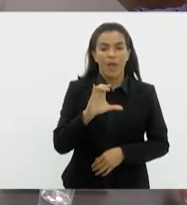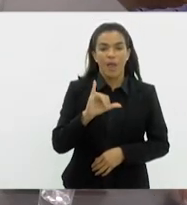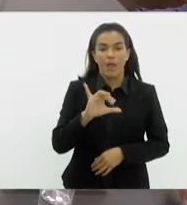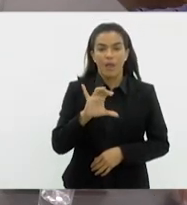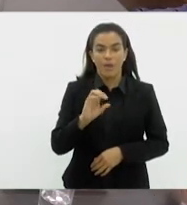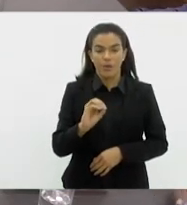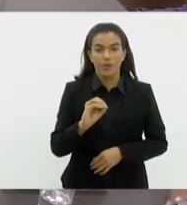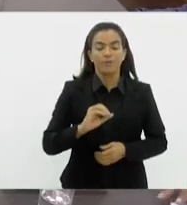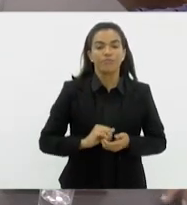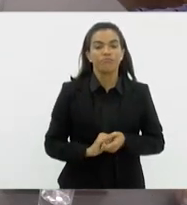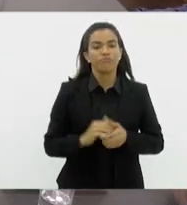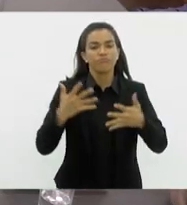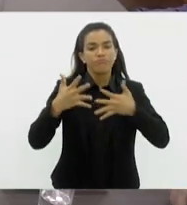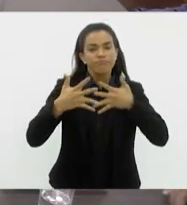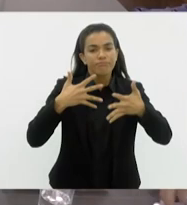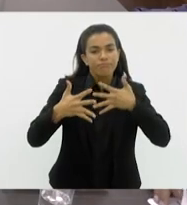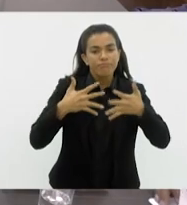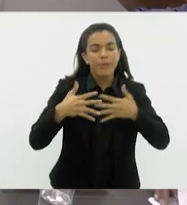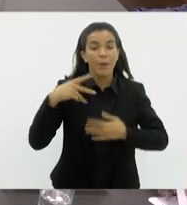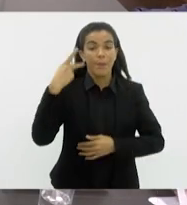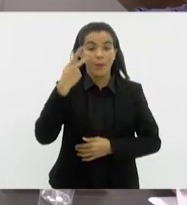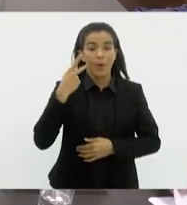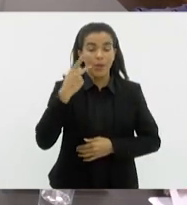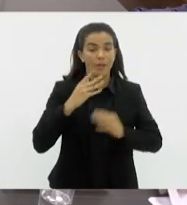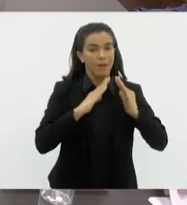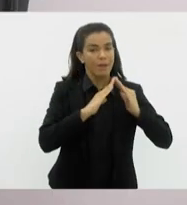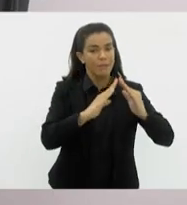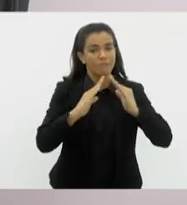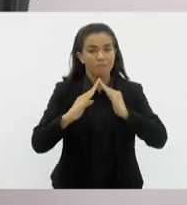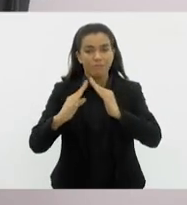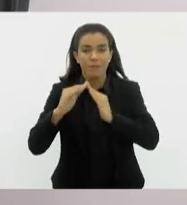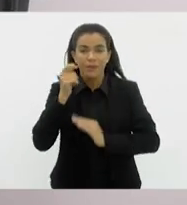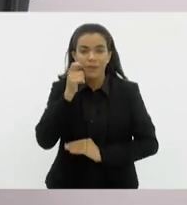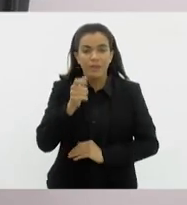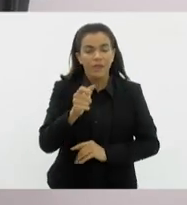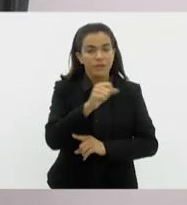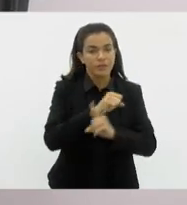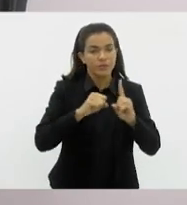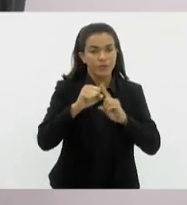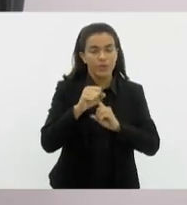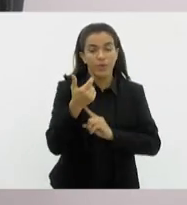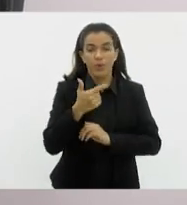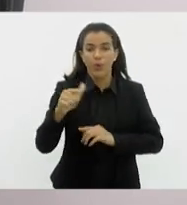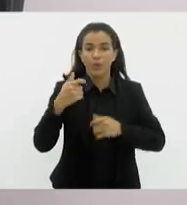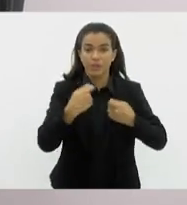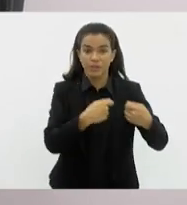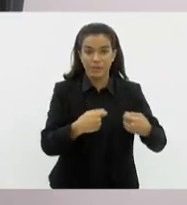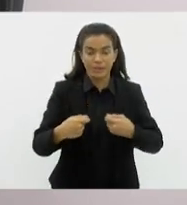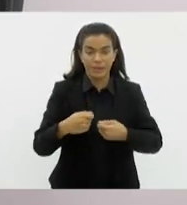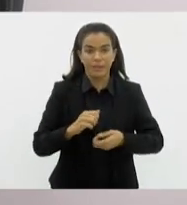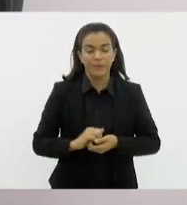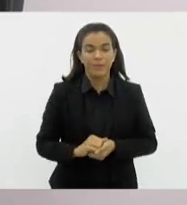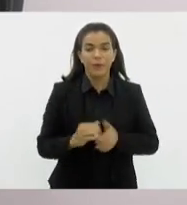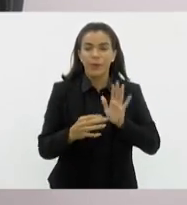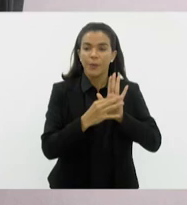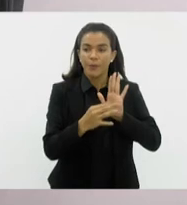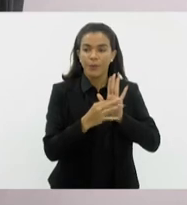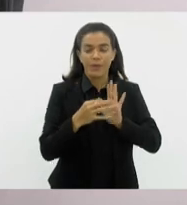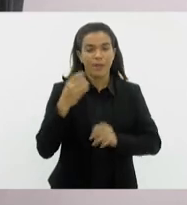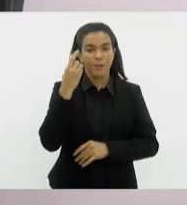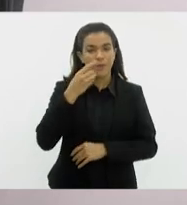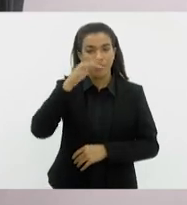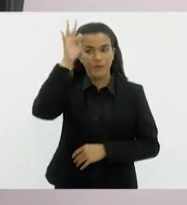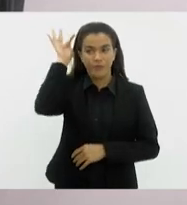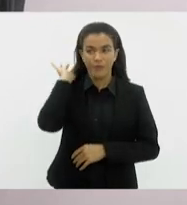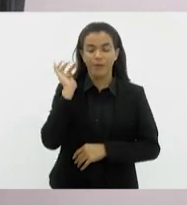para garantir a transparência para as políticas habitacionais de interesse social e dá outras providências. Parecer do deputado Fred